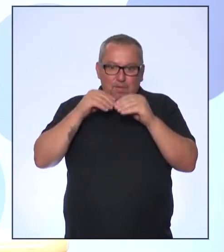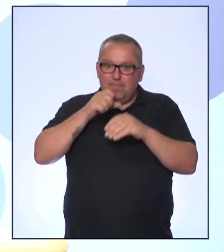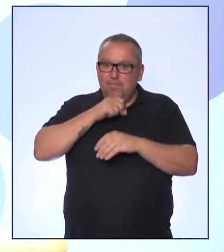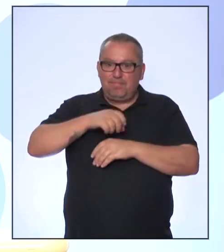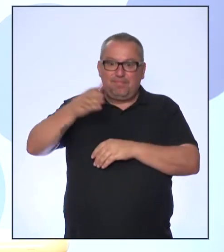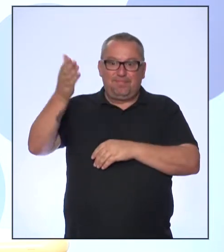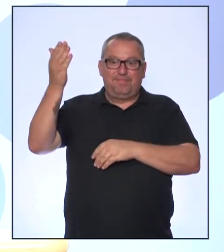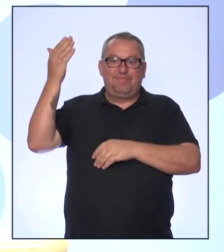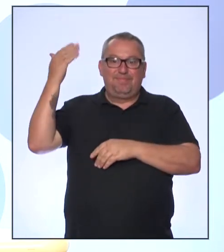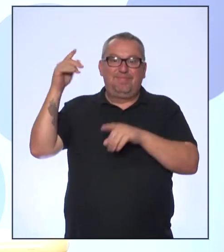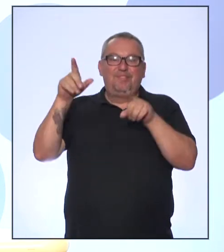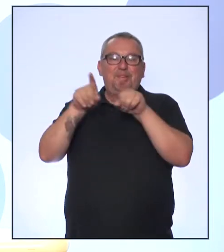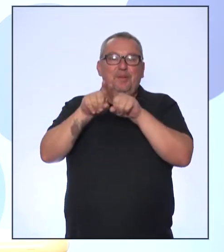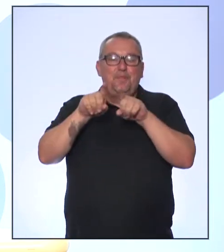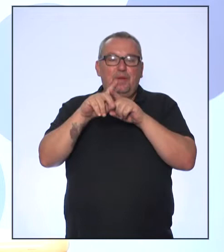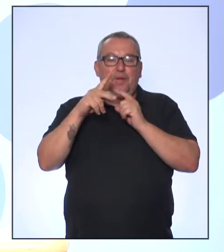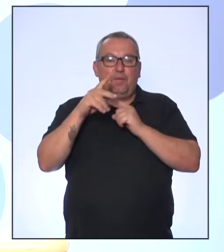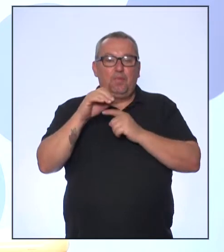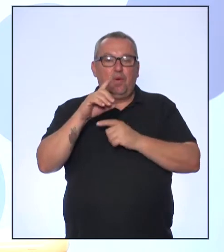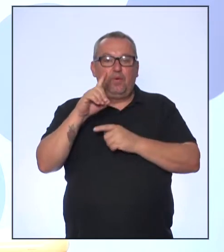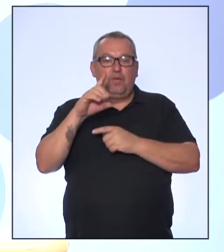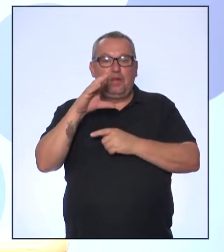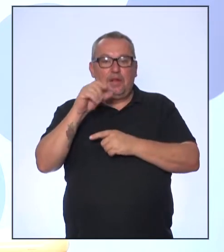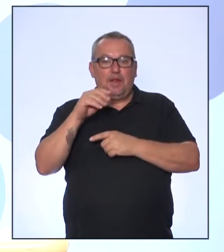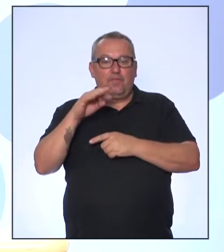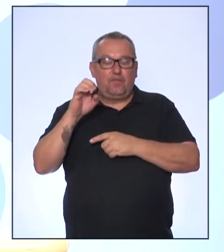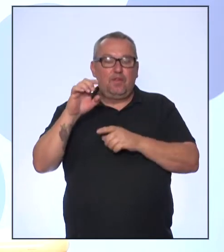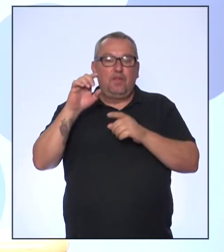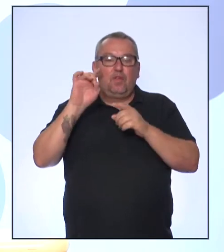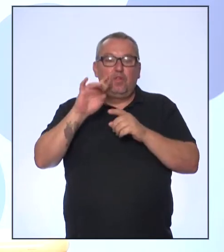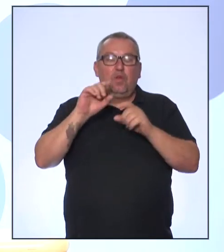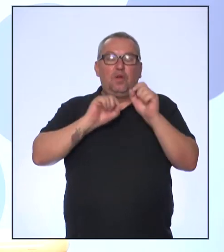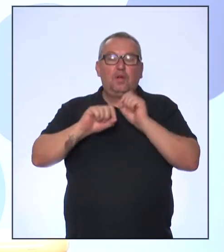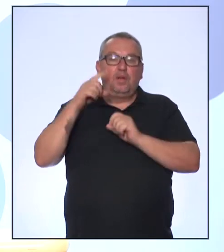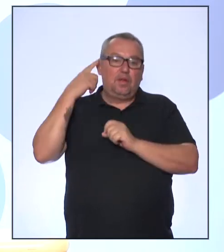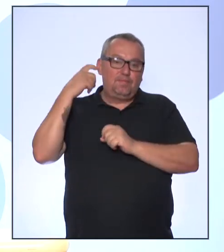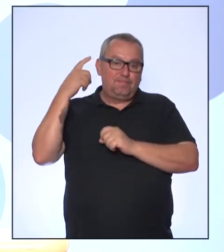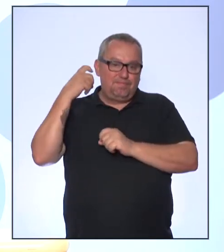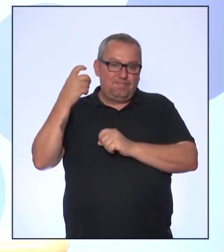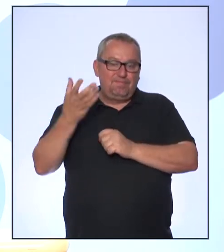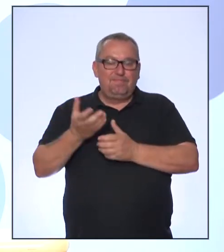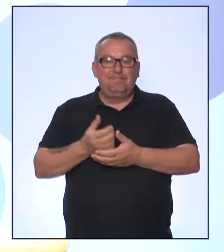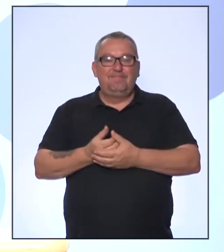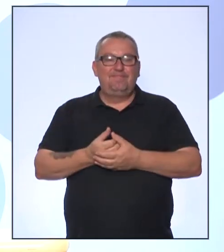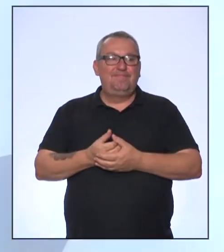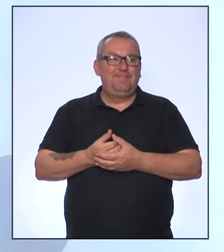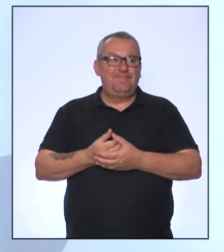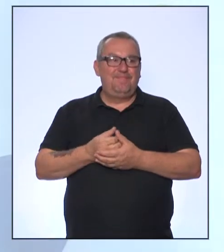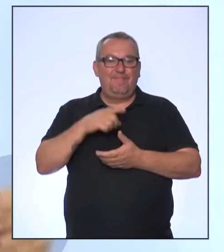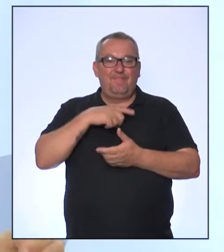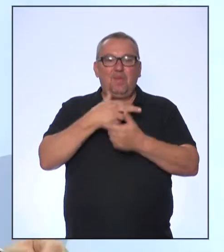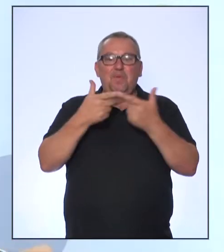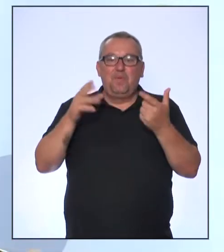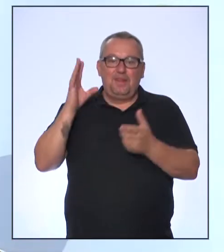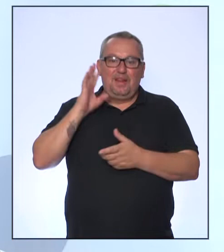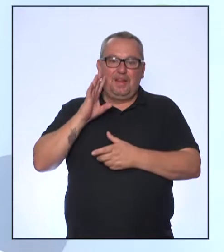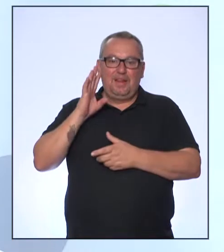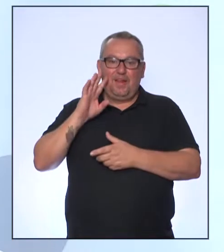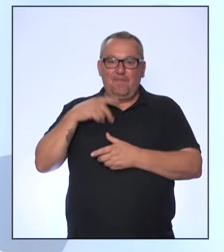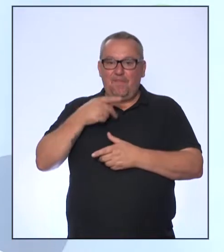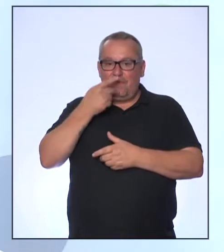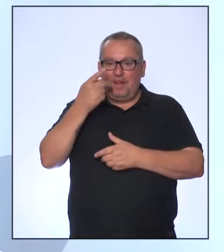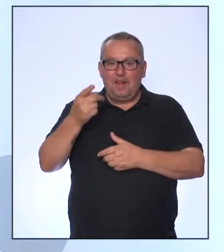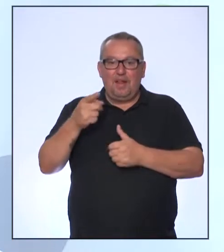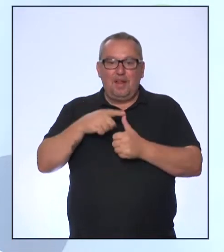antiga. E sobre o podcast, são programas, só que só com áudio. Muitos responderam isso. Tem uma coisa legal, né? Vamos falar primeiro